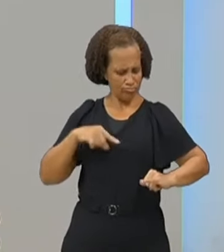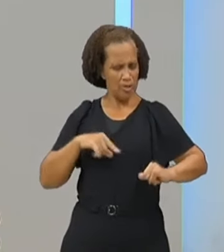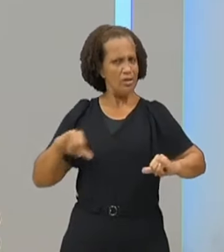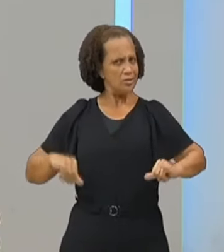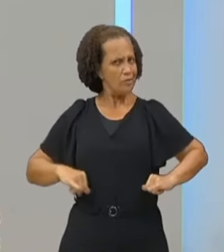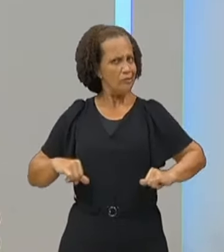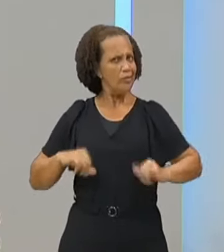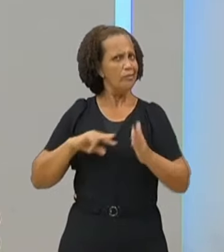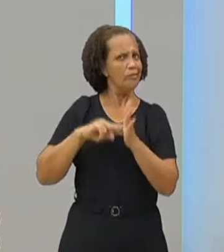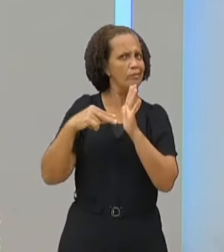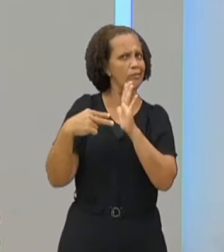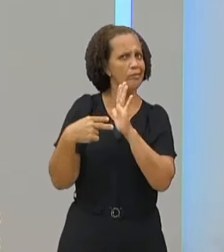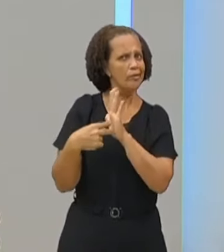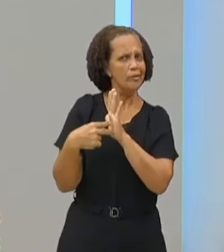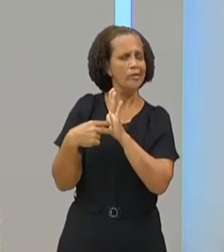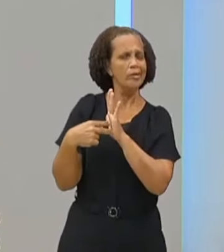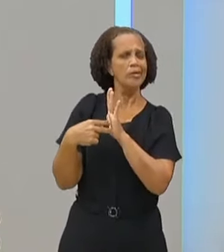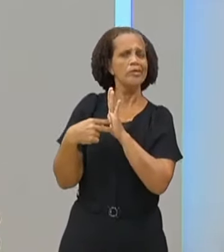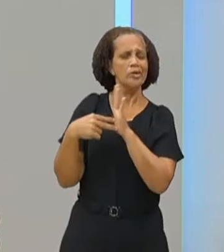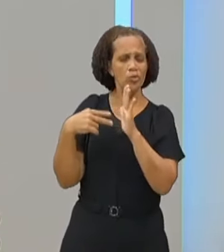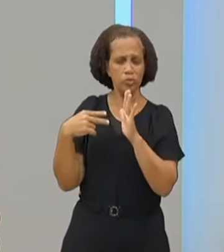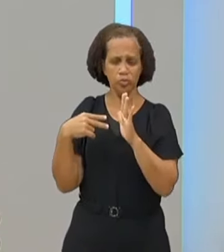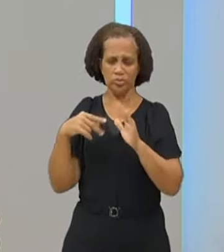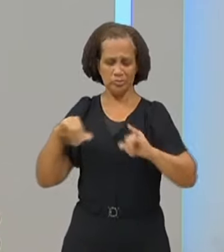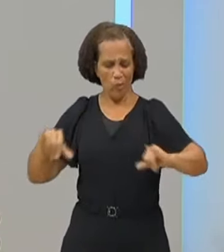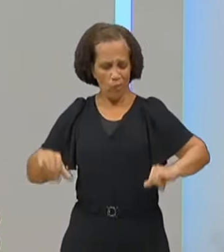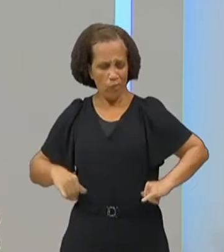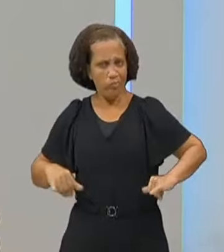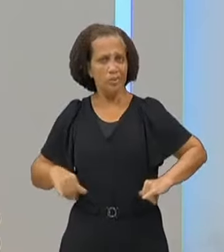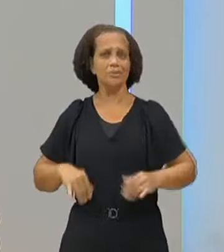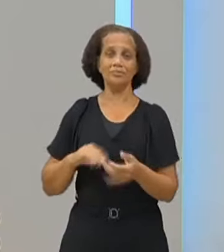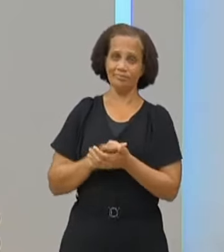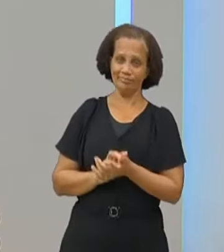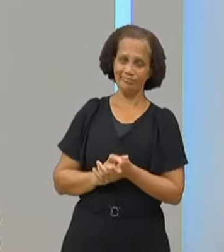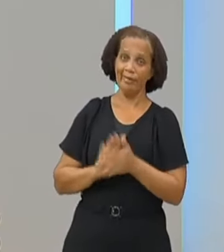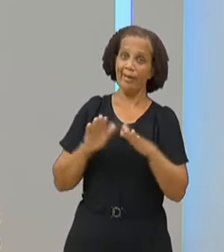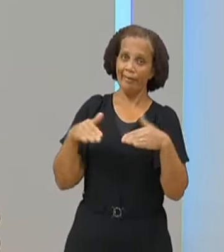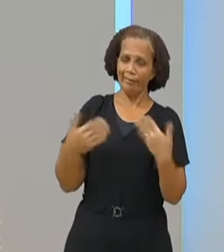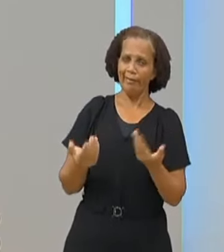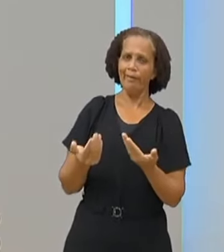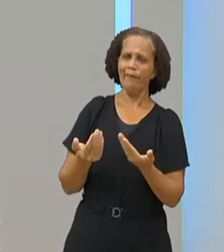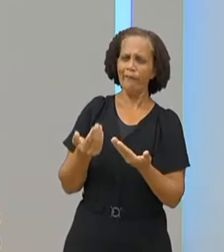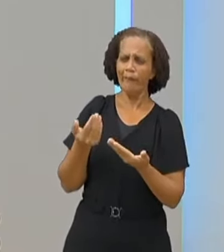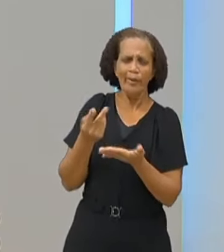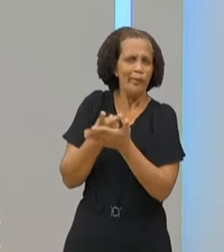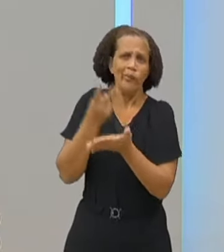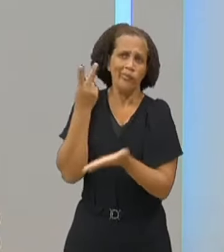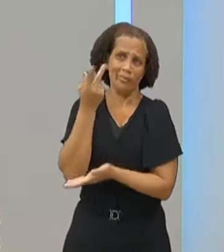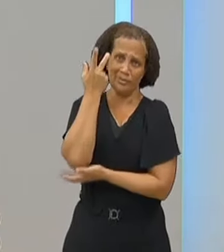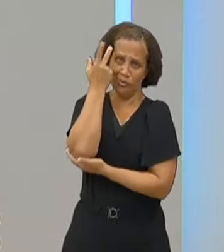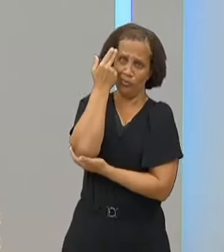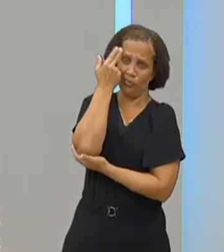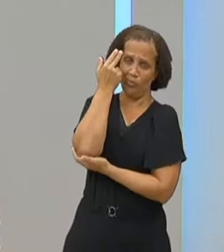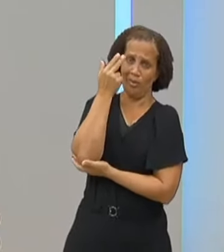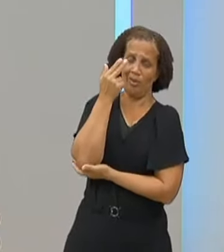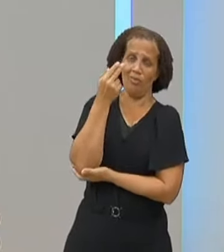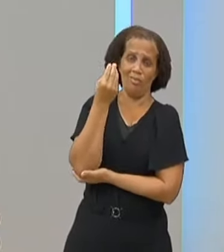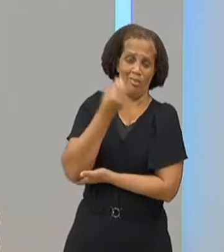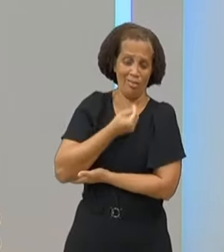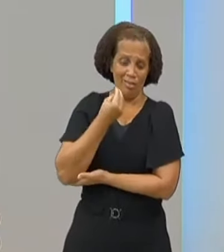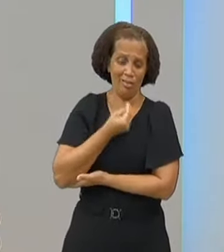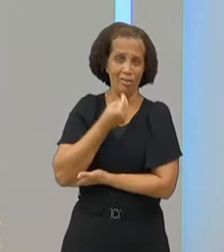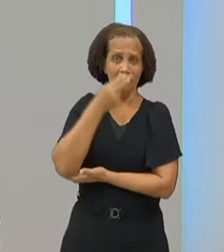está falando dos sofrimentos desta vida. Então faz parte da vida do